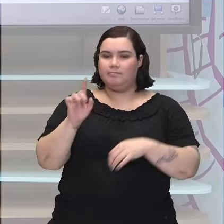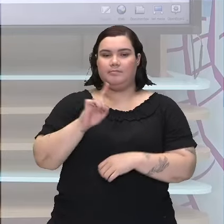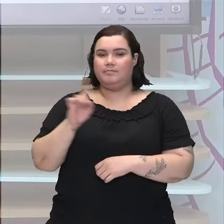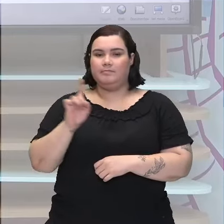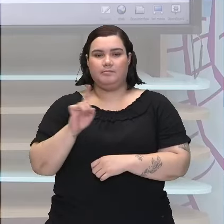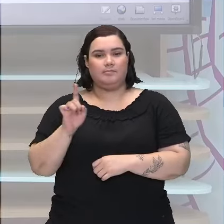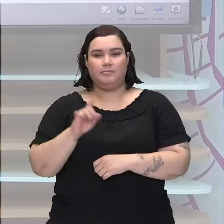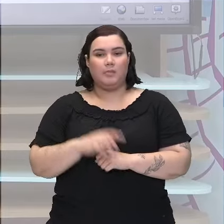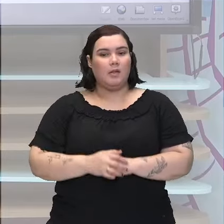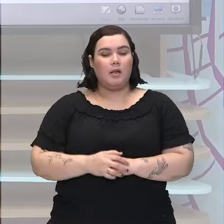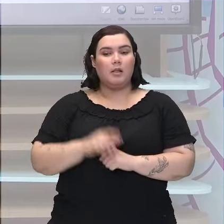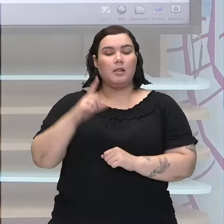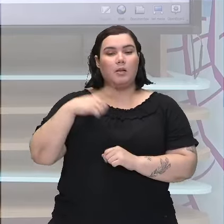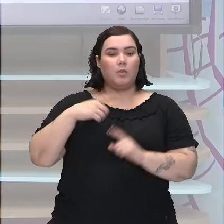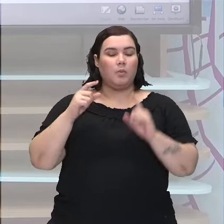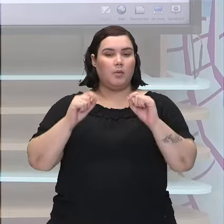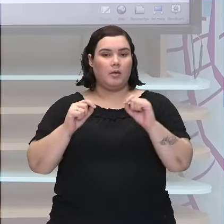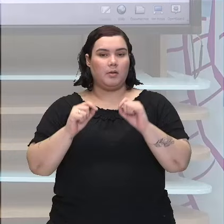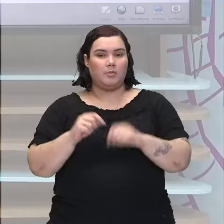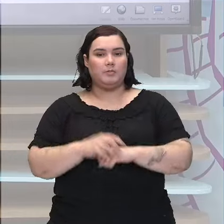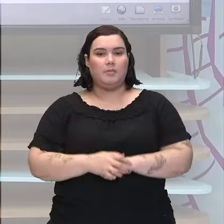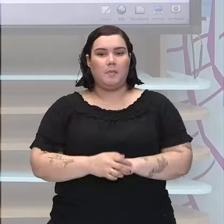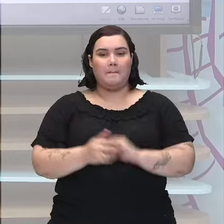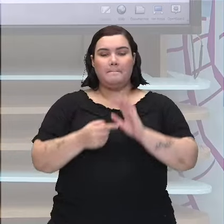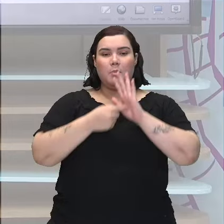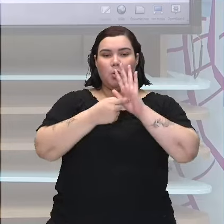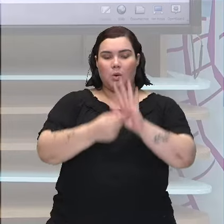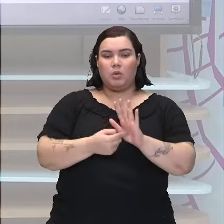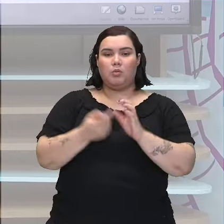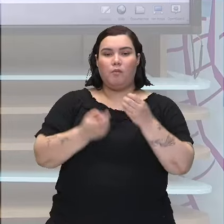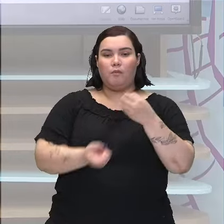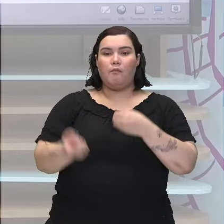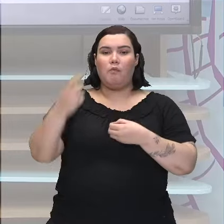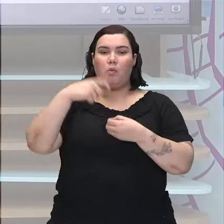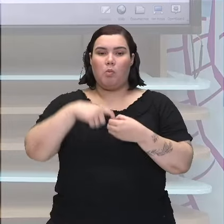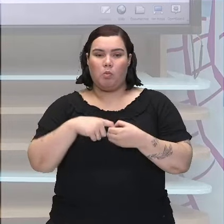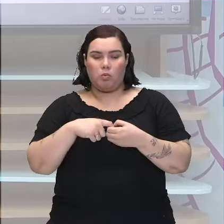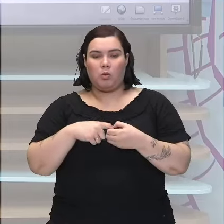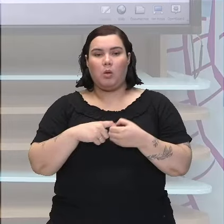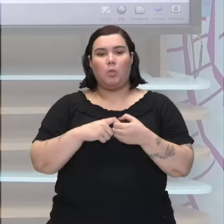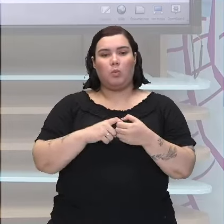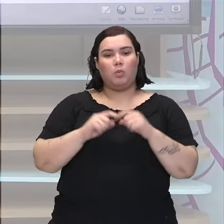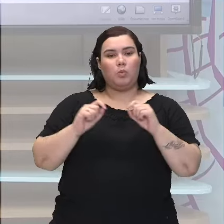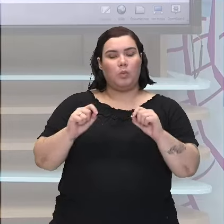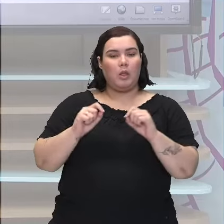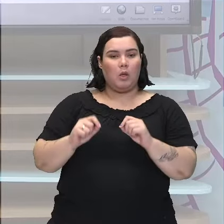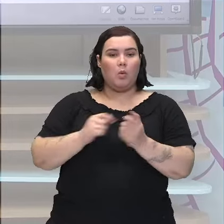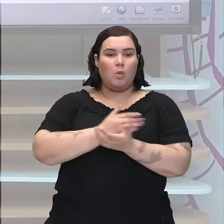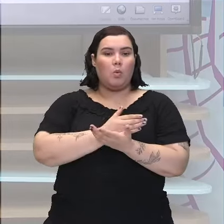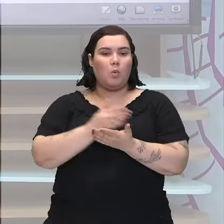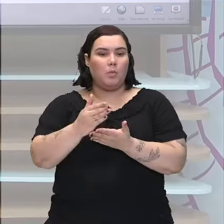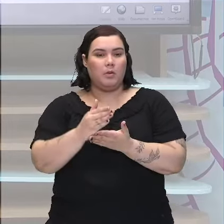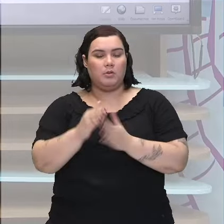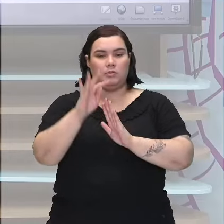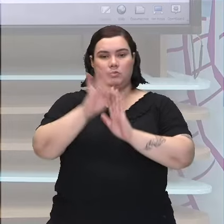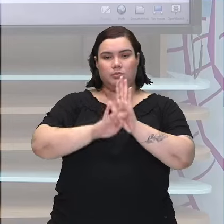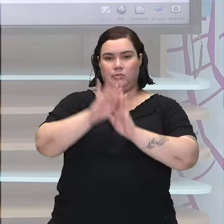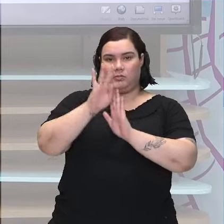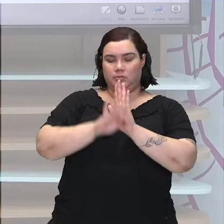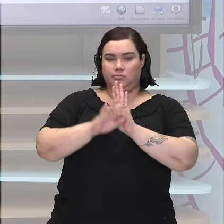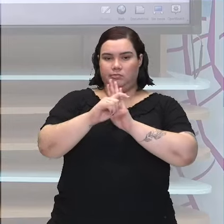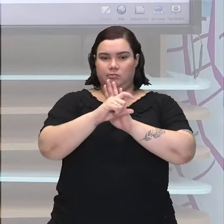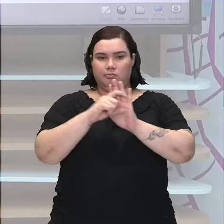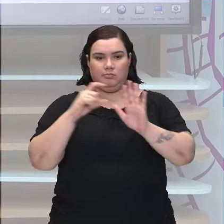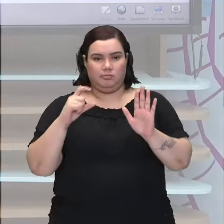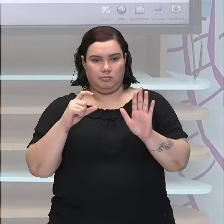O pensamento, ele traz uma retomada daquilo que o texto